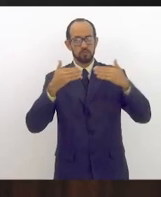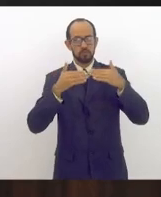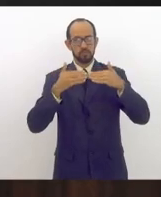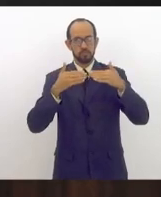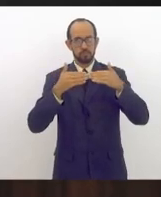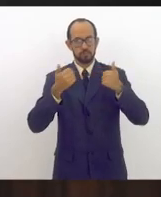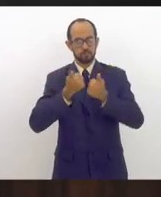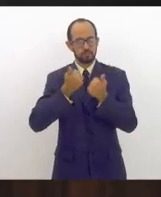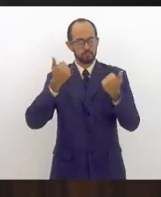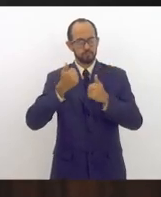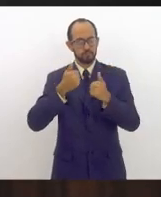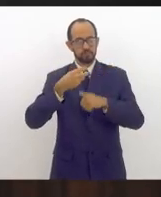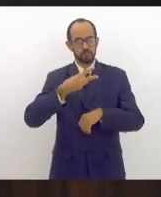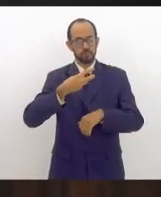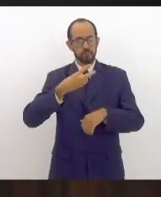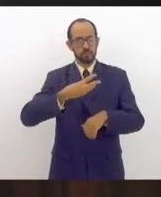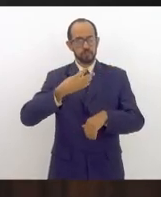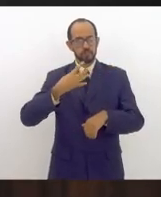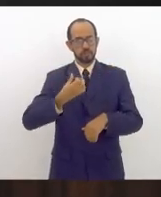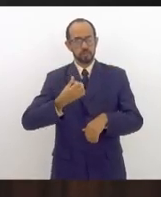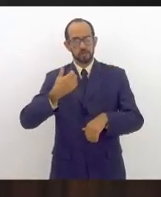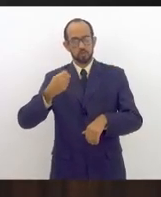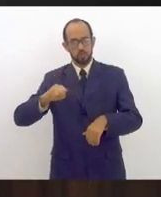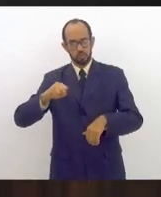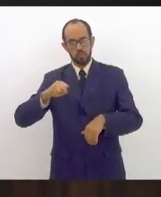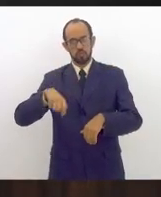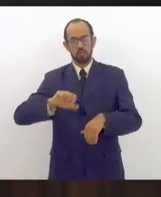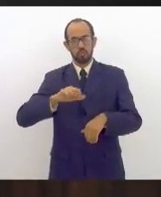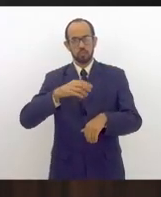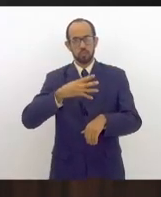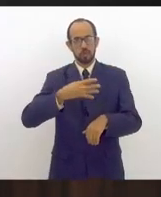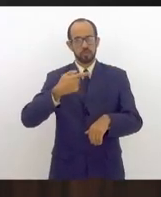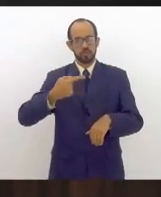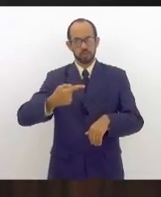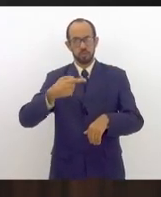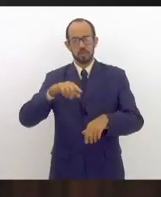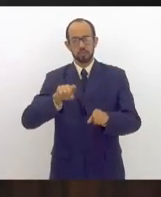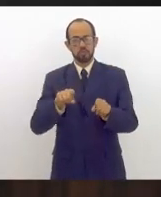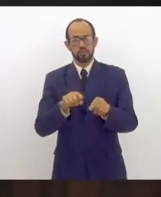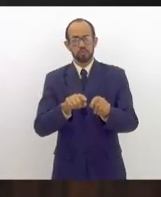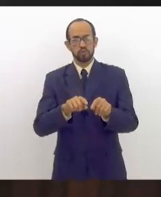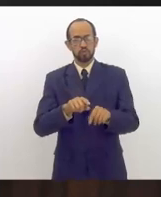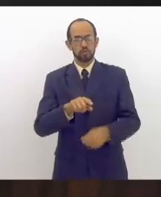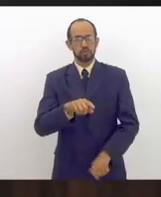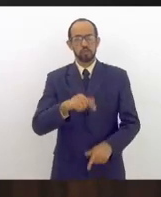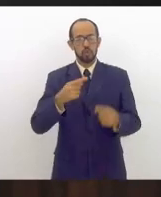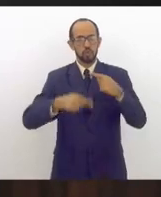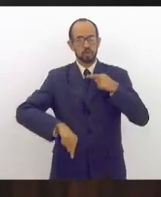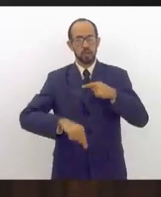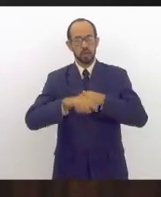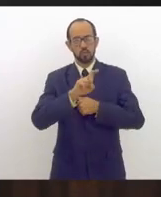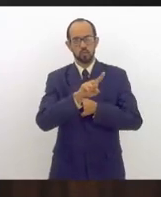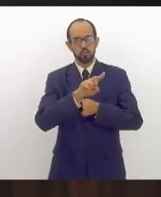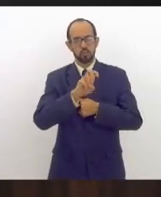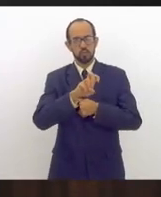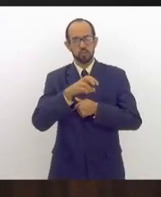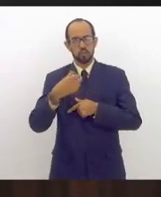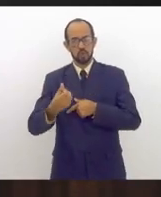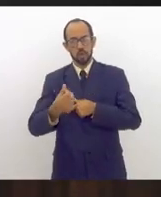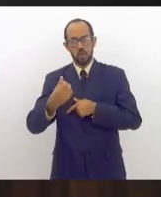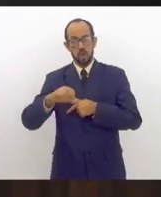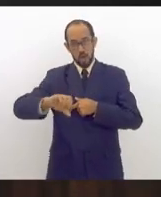subemenda às emendas 2, 3, 6 e 8. Favorável com subemenda às emendas 4 e 7. Contrário às emendas 1, 5 e 9. Concluído por